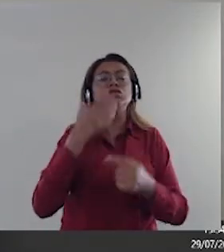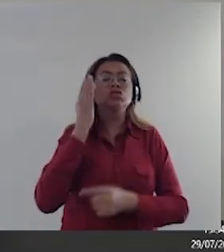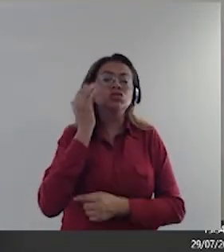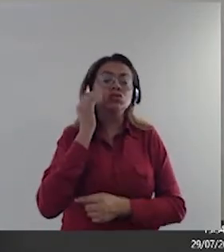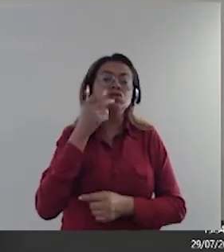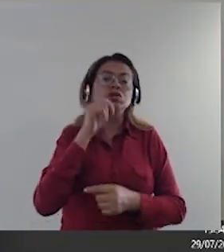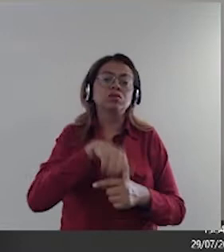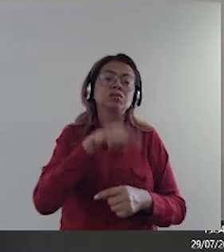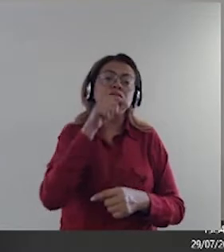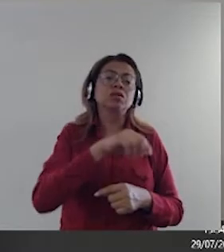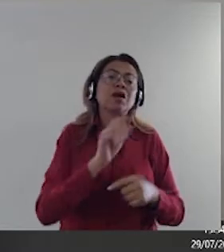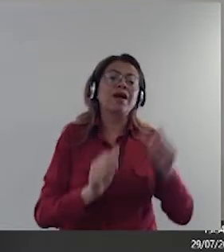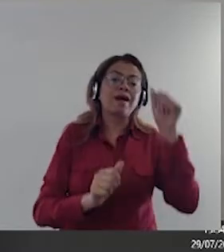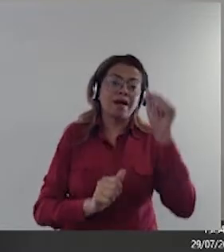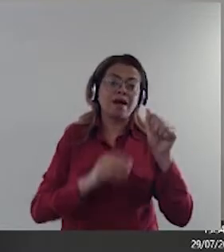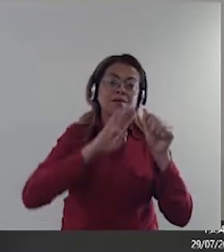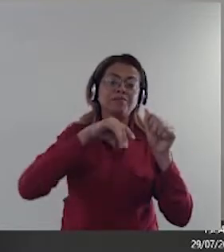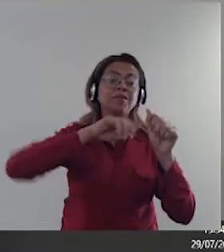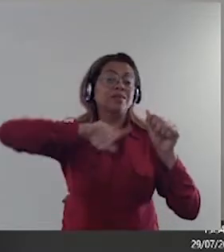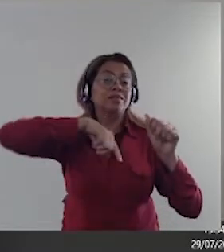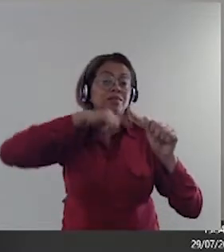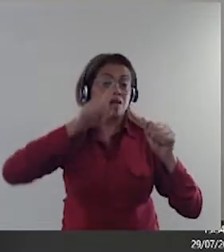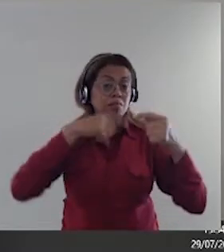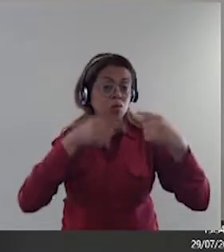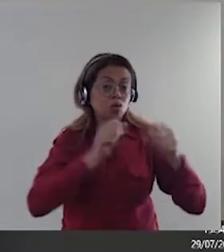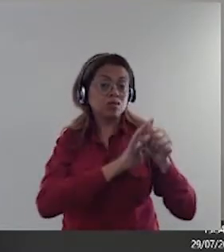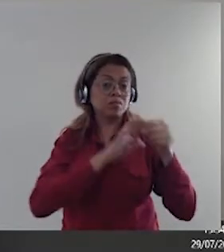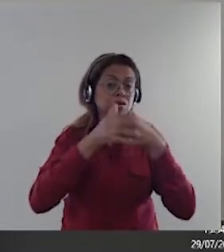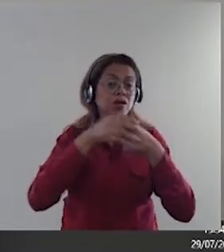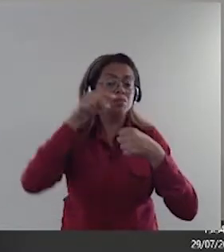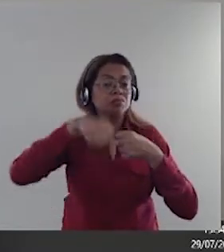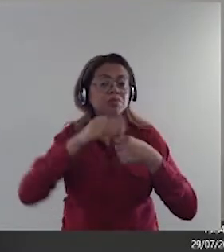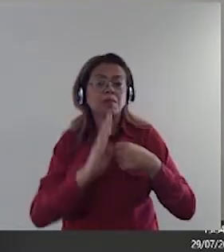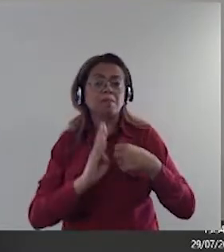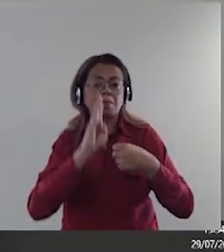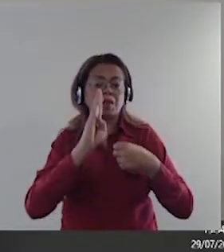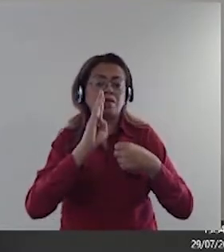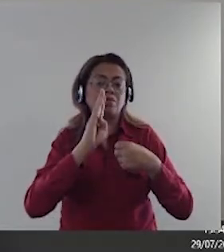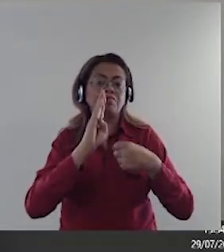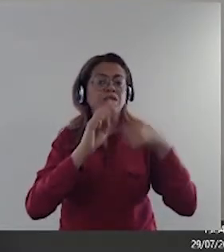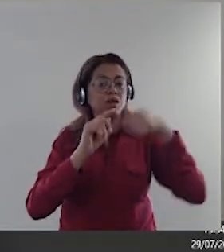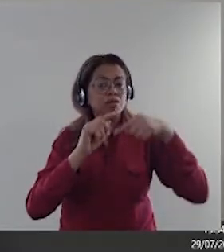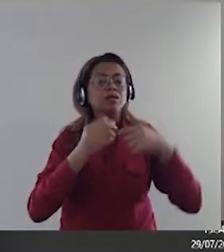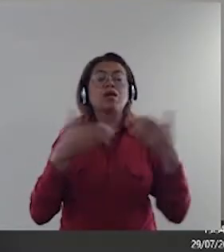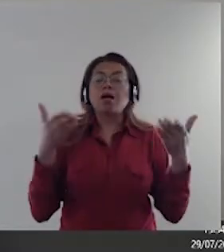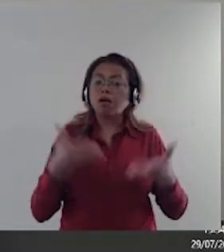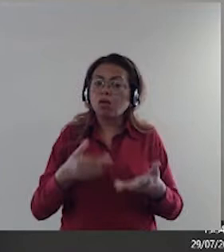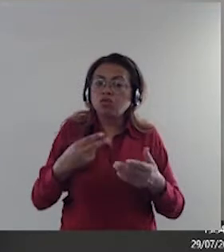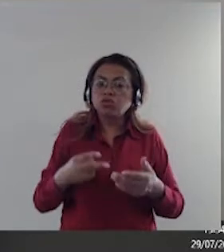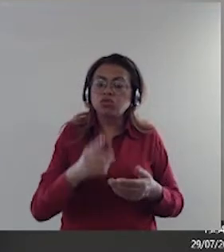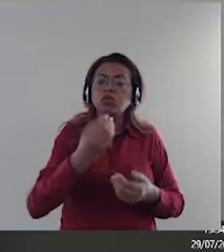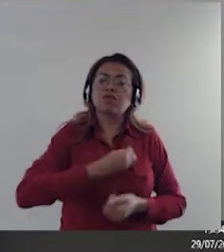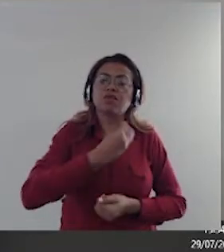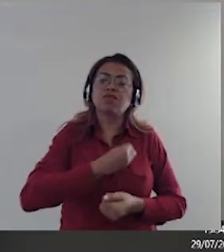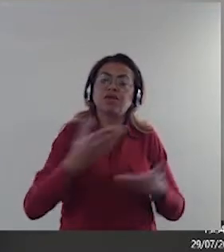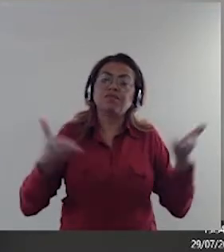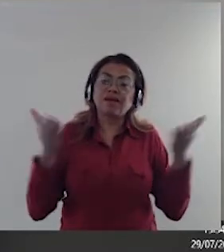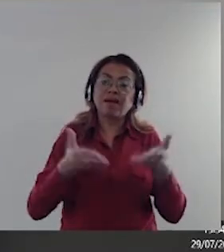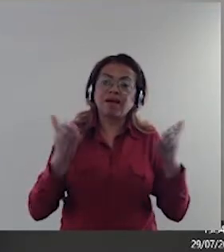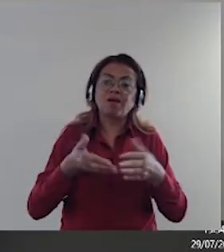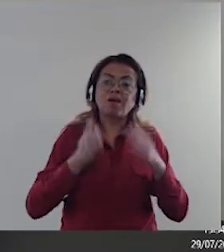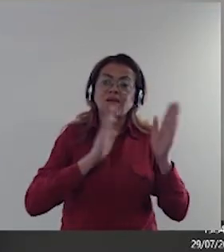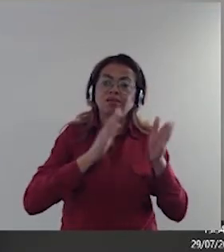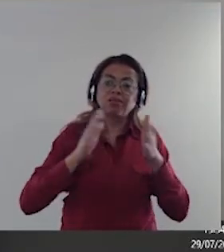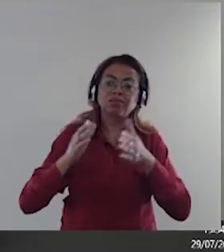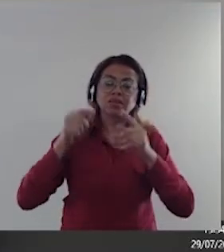E, a partir dela, a realidade B, a realidade pandêmica propriamente, essa que ainda nós estamos vivendo, né? Estamos passando por ela